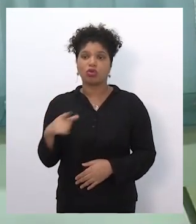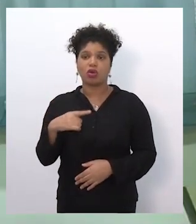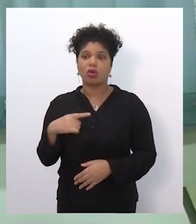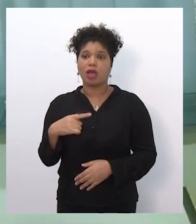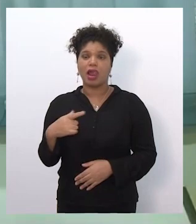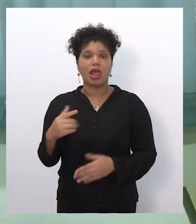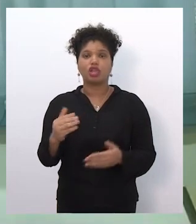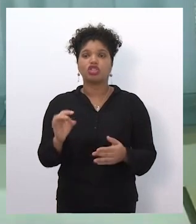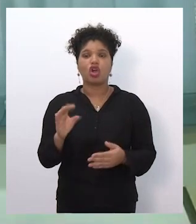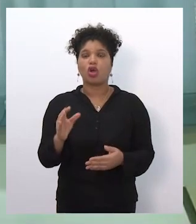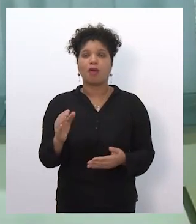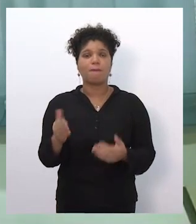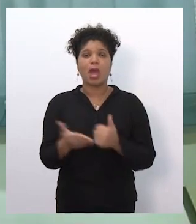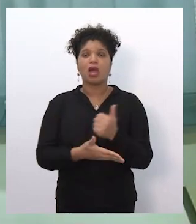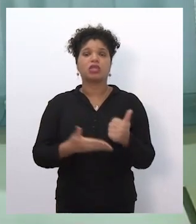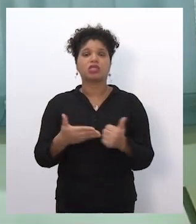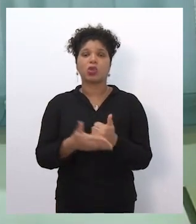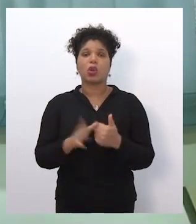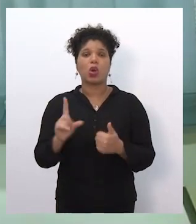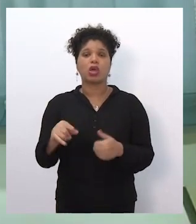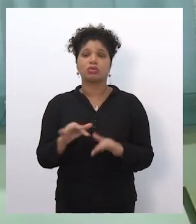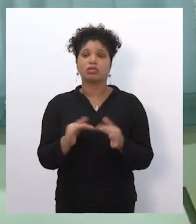de entrada, tá?